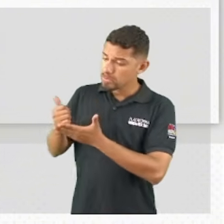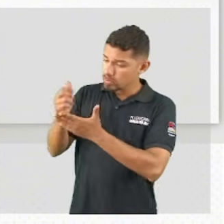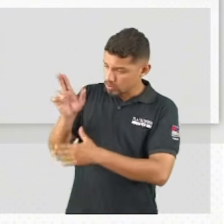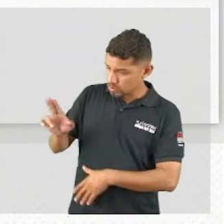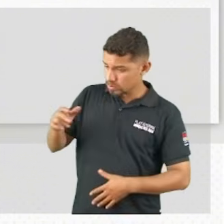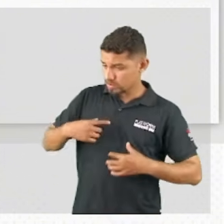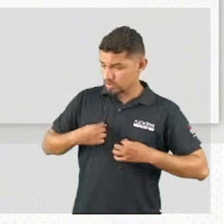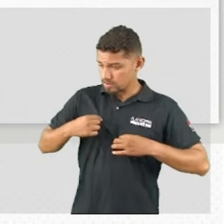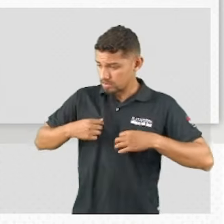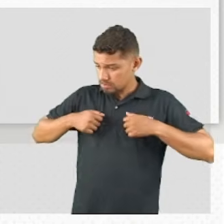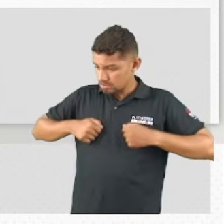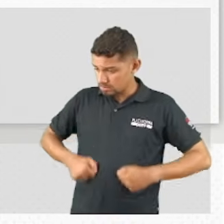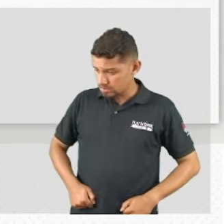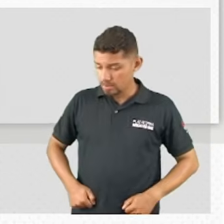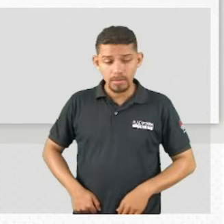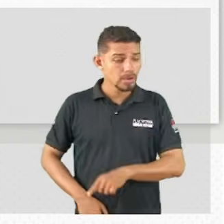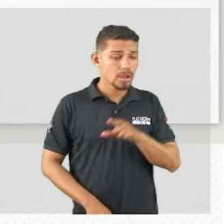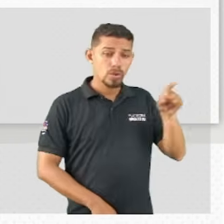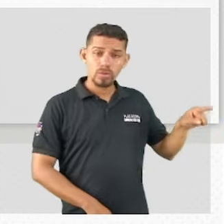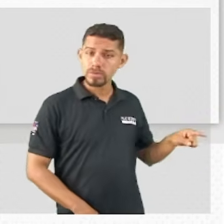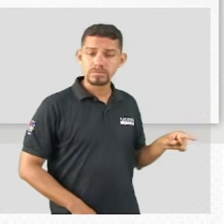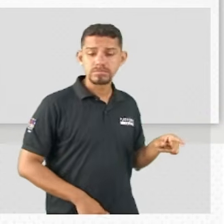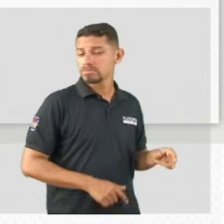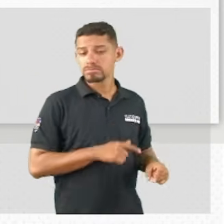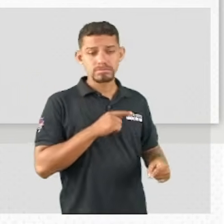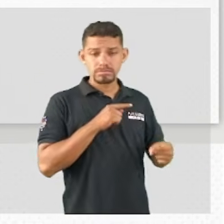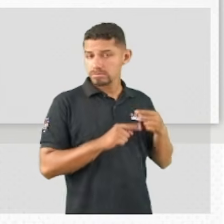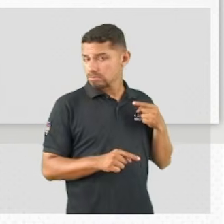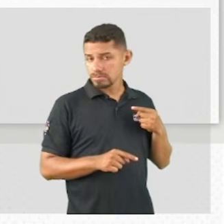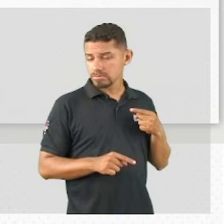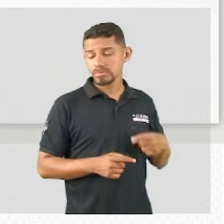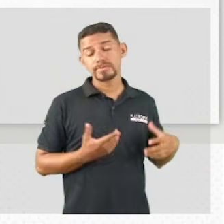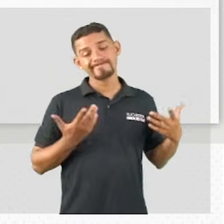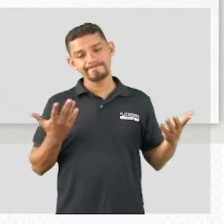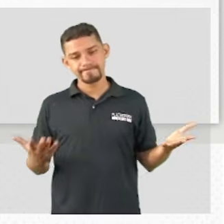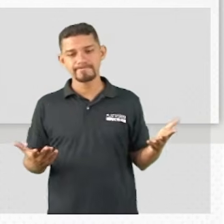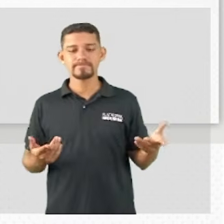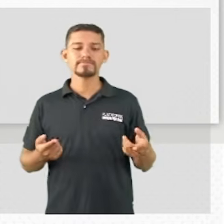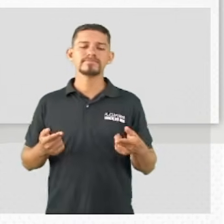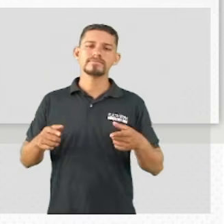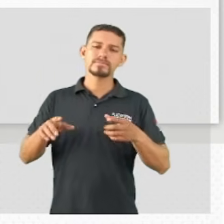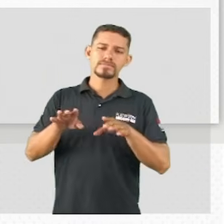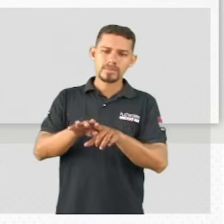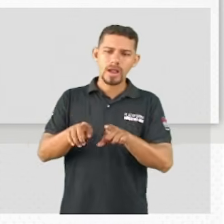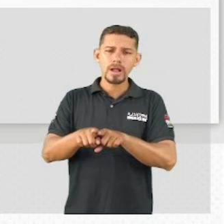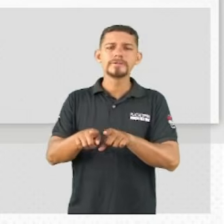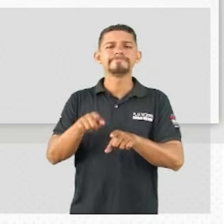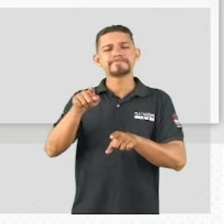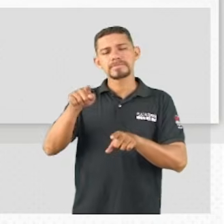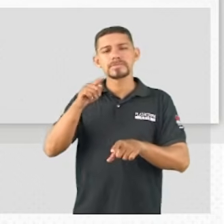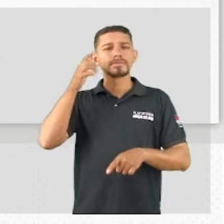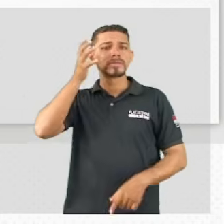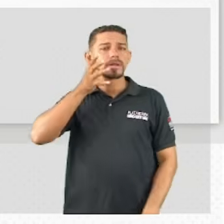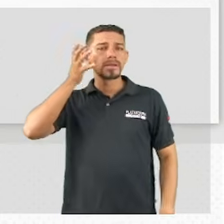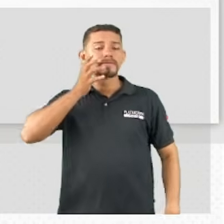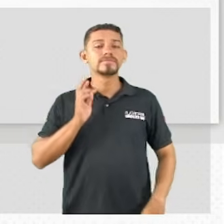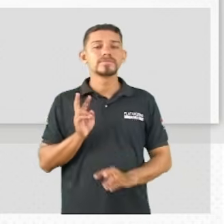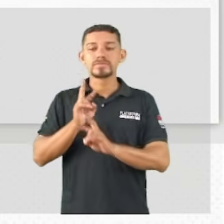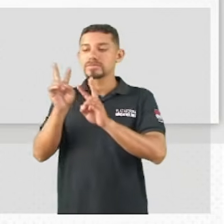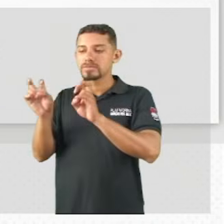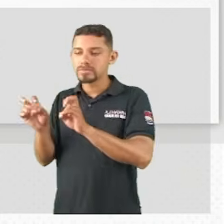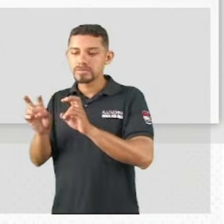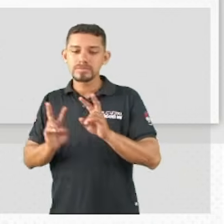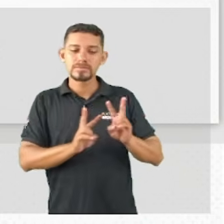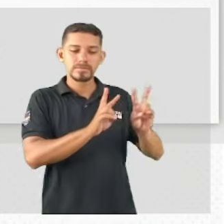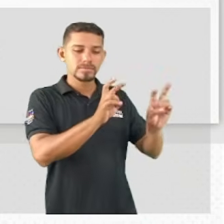uniforme escolar e outro que defende contra. E aí eu faço um debate regrado para trabalhar com esse tema. Então, ambos